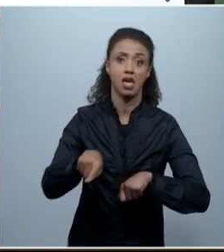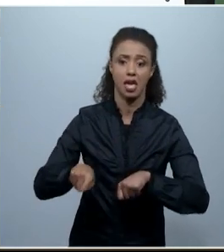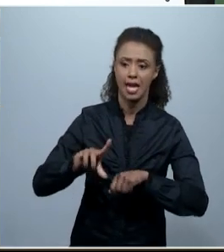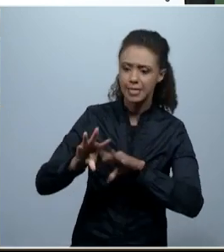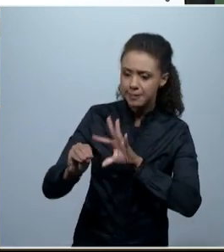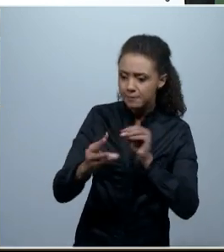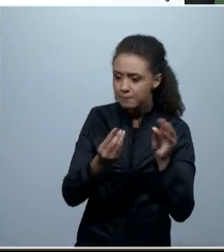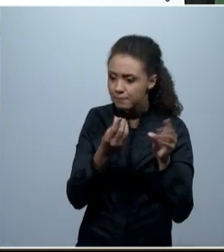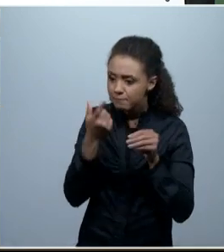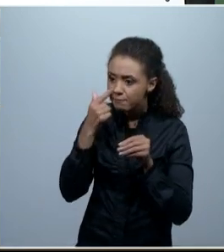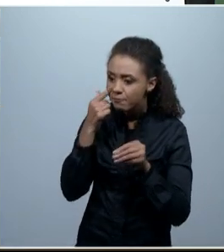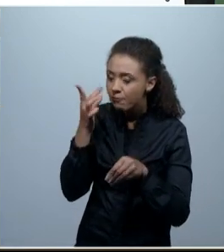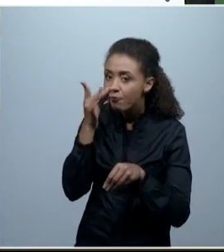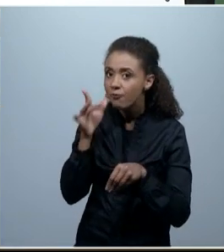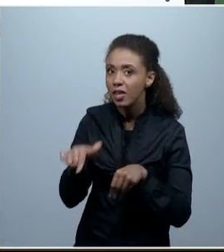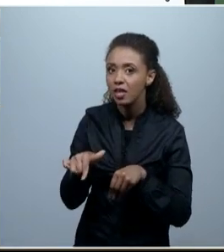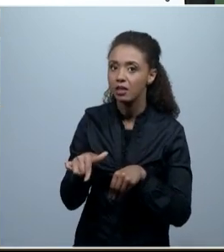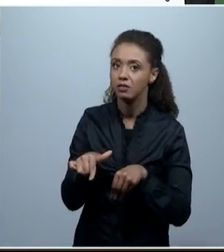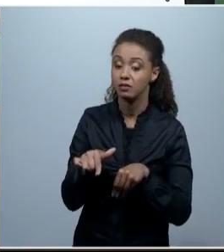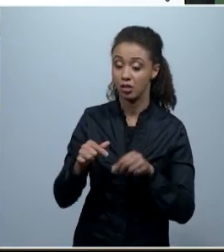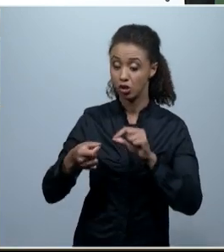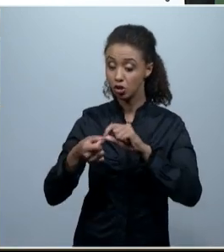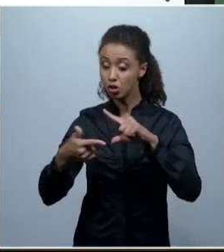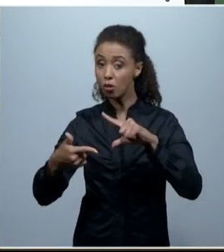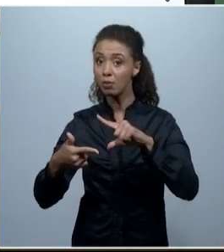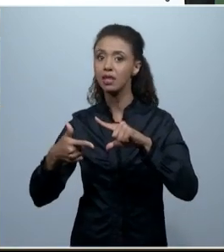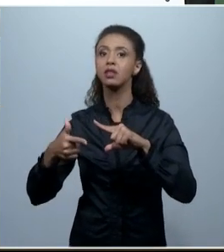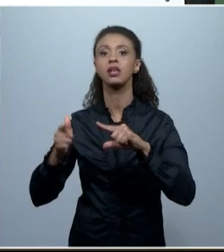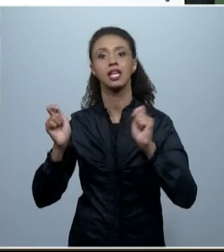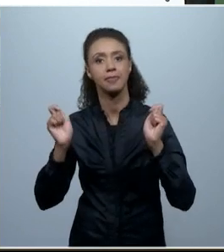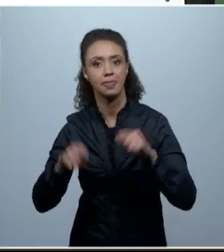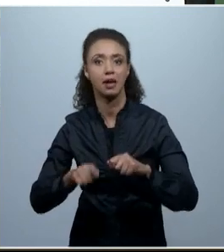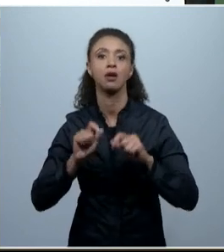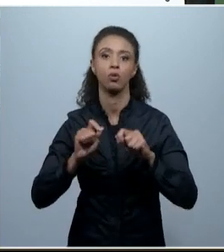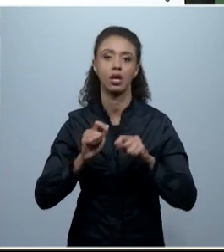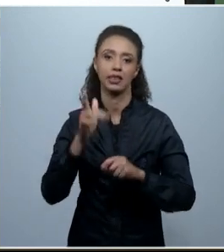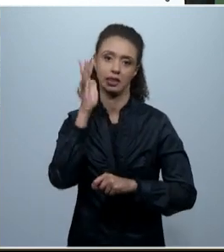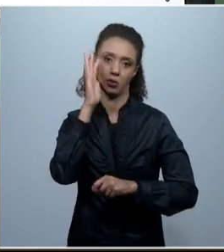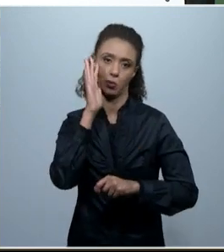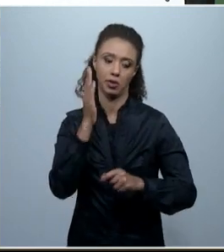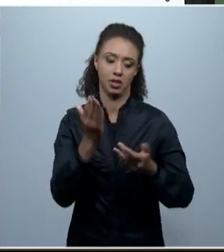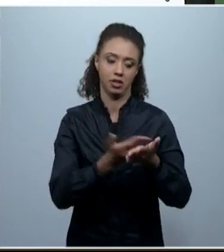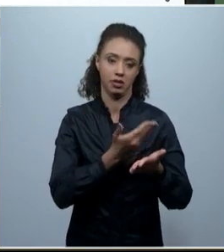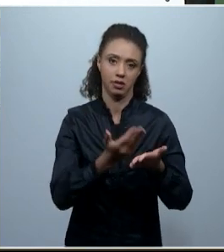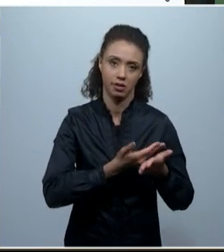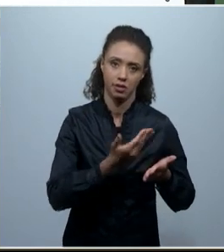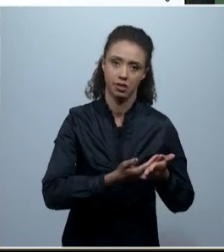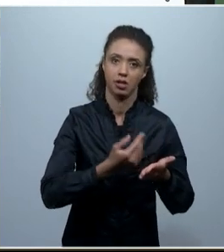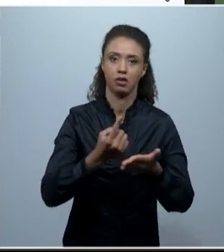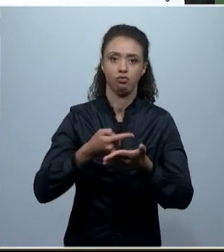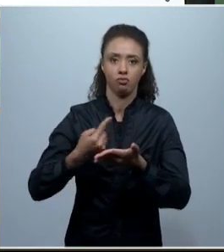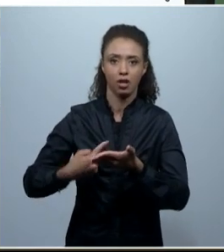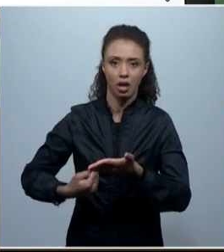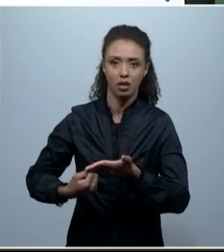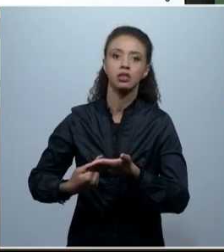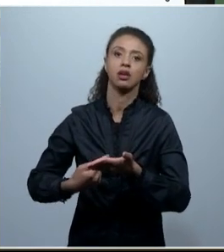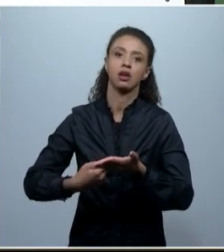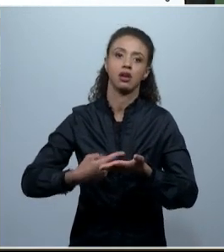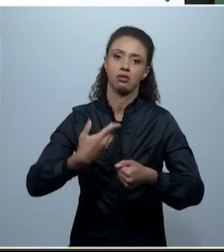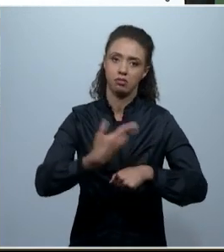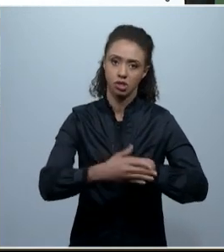jeito de ensinar geometria é unir essa parte mais teórica vai que está ali no no livro nos